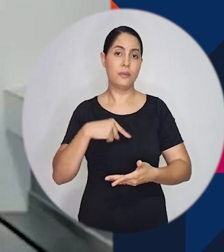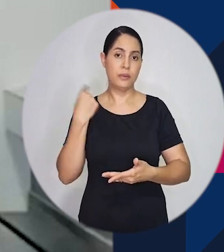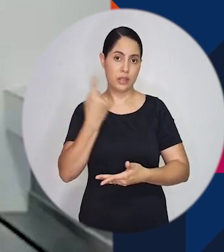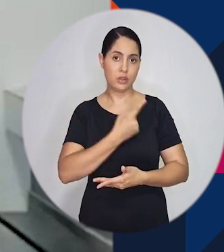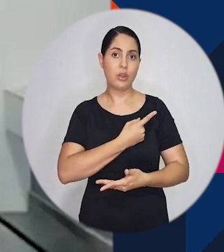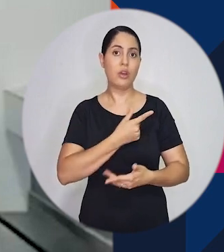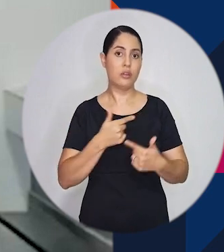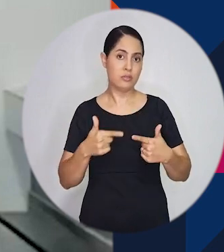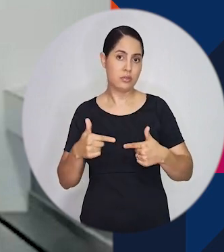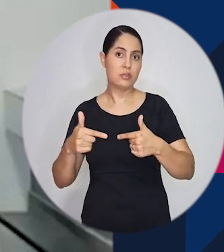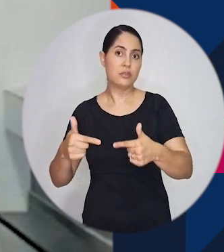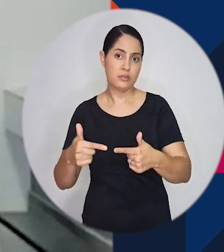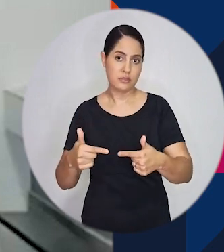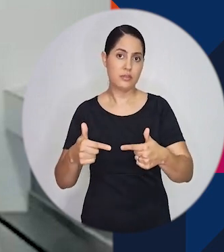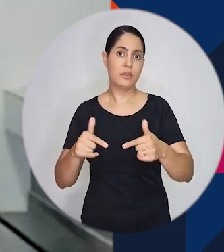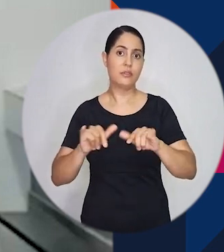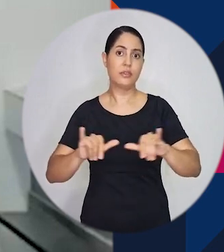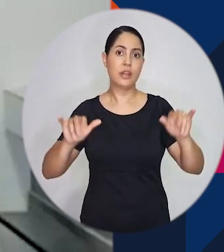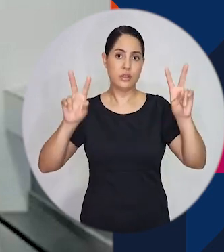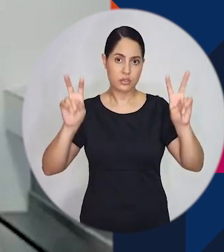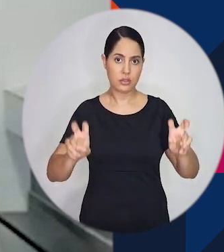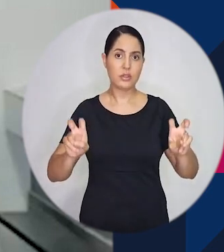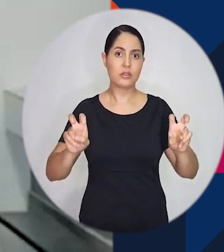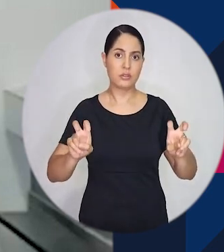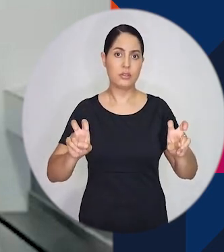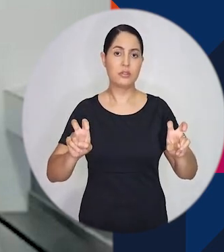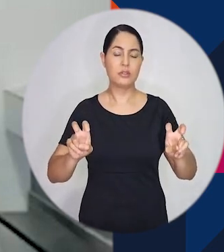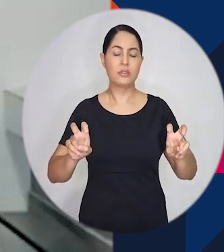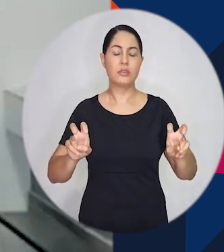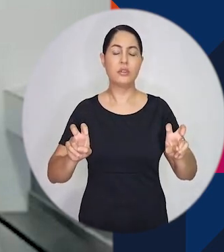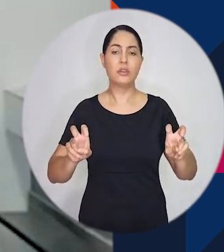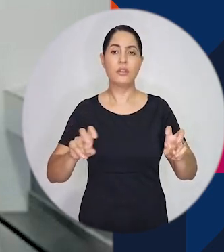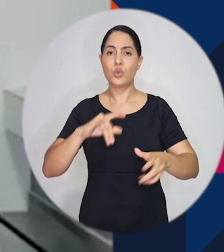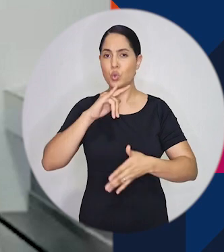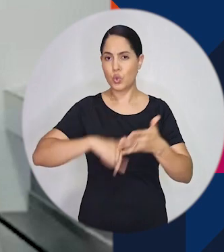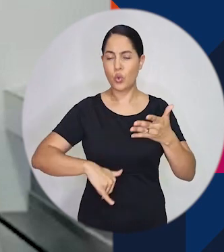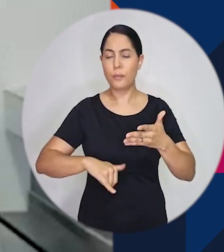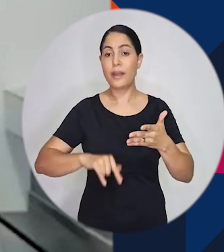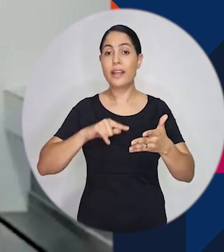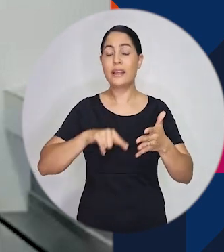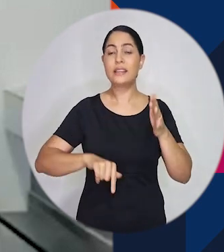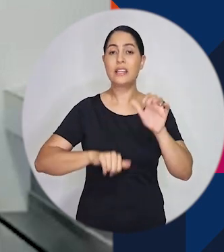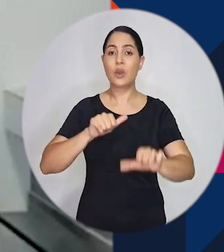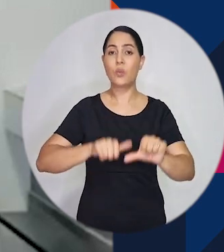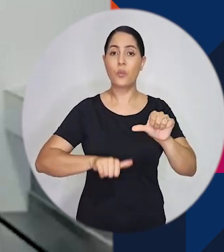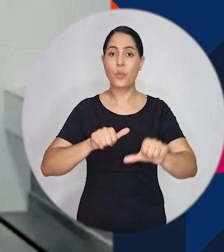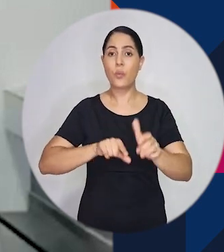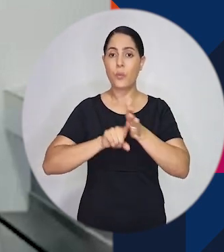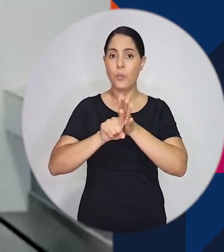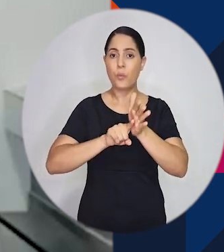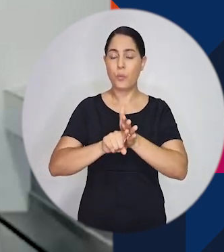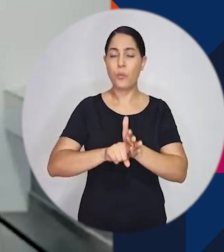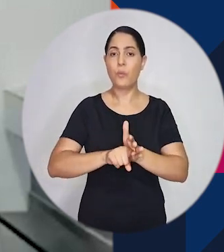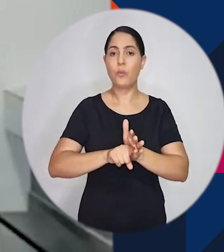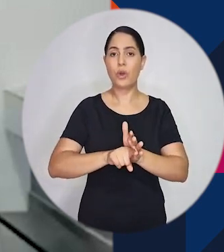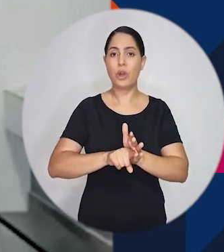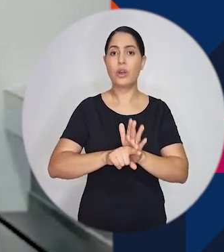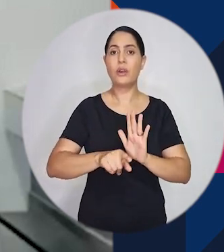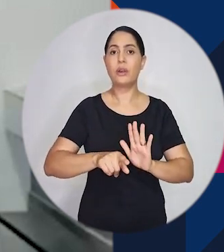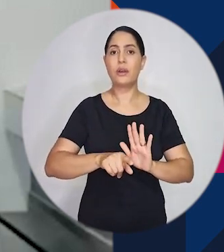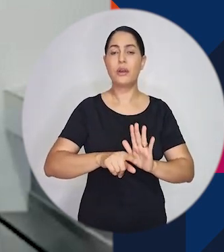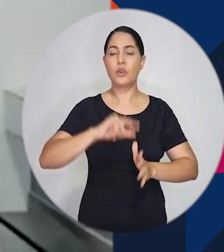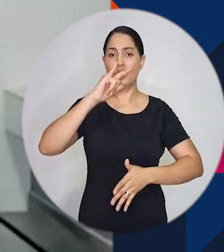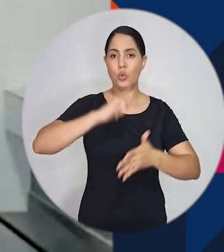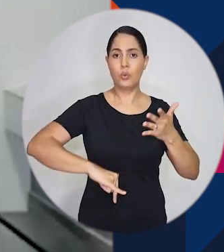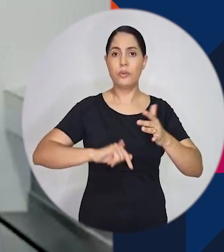se manifestasse sobre aquele documento. E um dos pareceres que a Ordem emitiu foi o parecer da